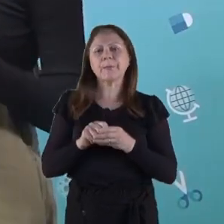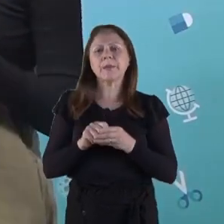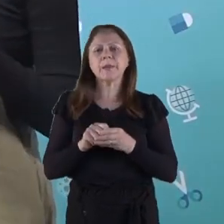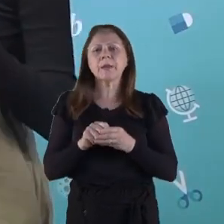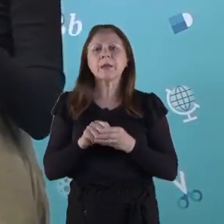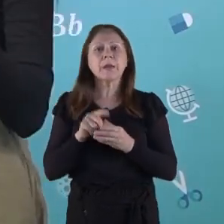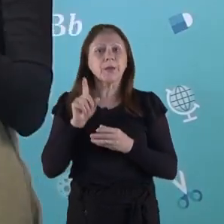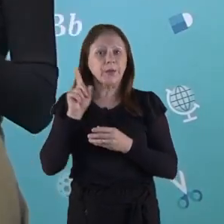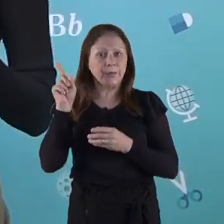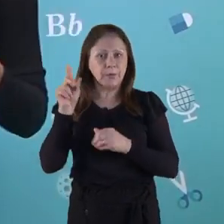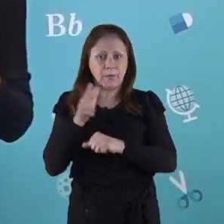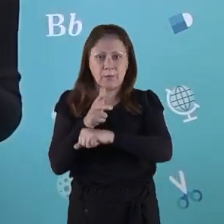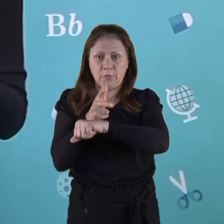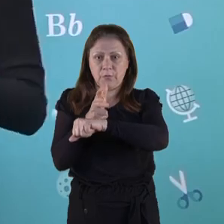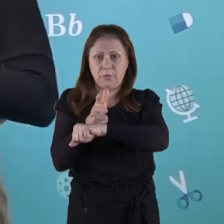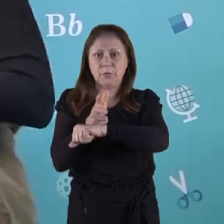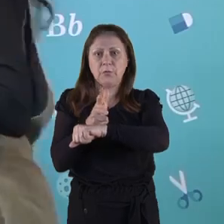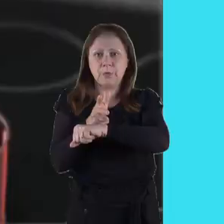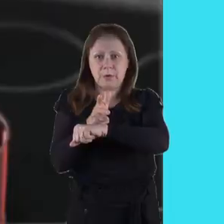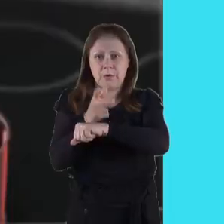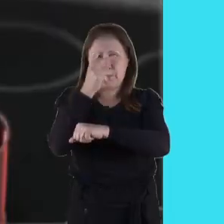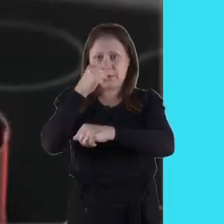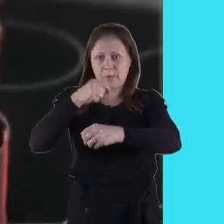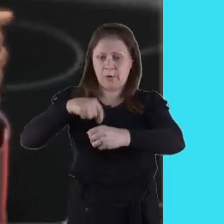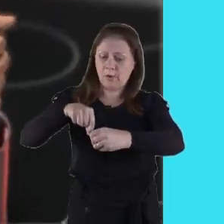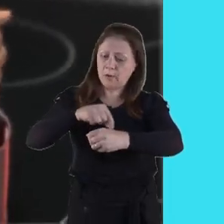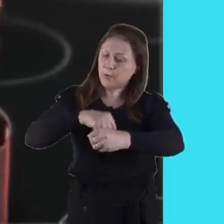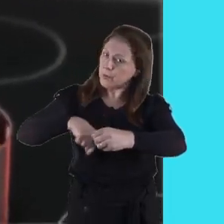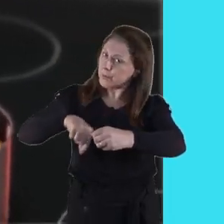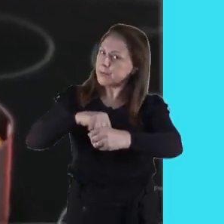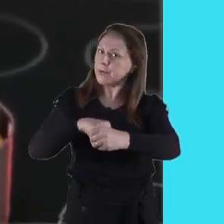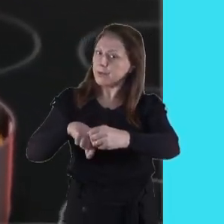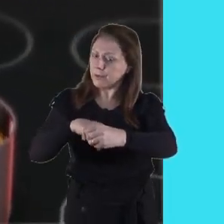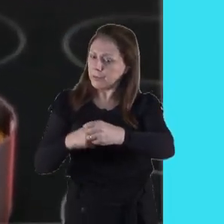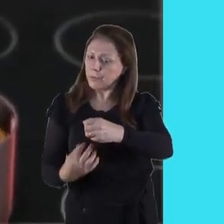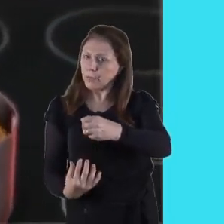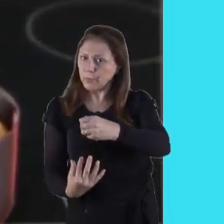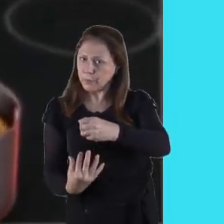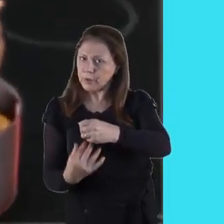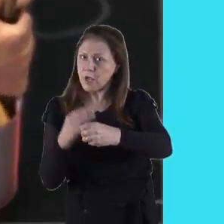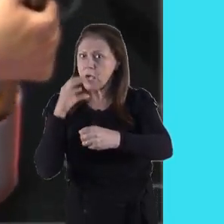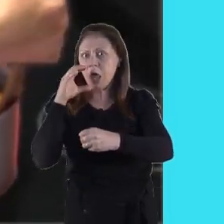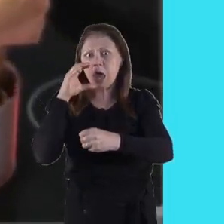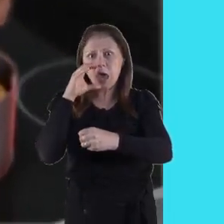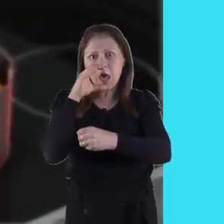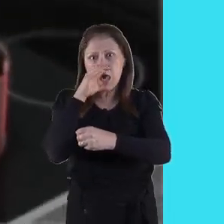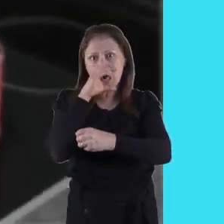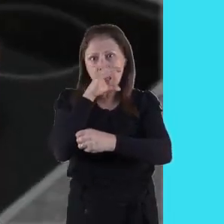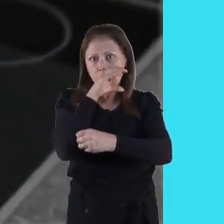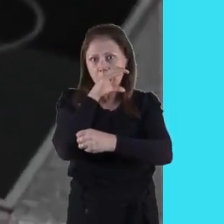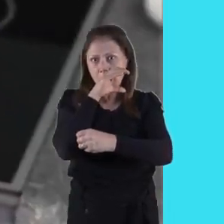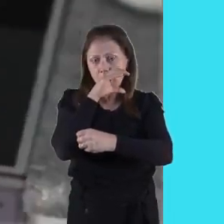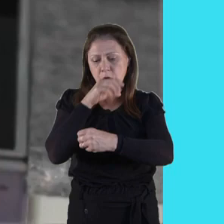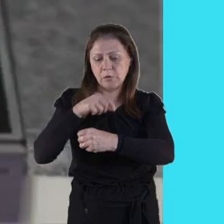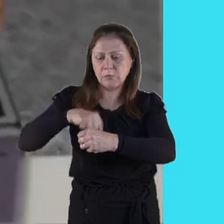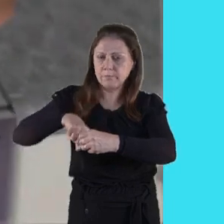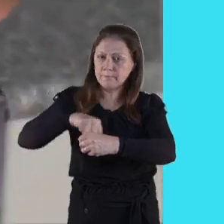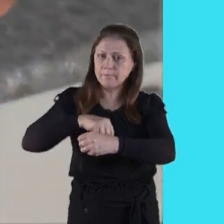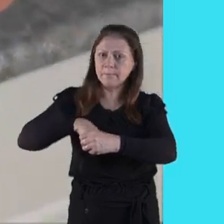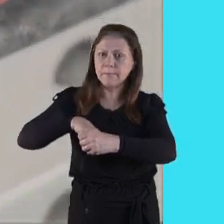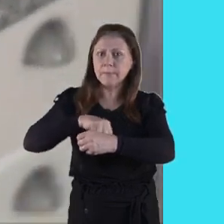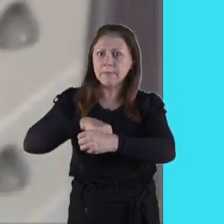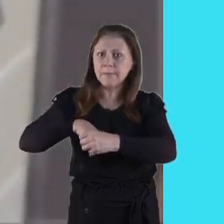por exemplo, nesse vídeo que eu vou mostrar para vocês agora. A pessoa está mexendo uma panela e essa panela está bem quente, está cozinhando alguma coisa,